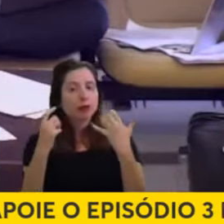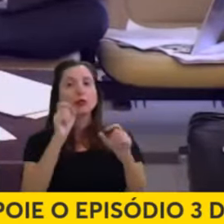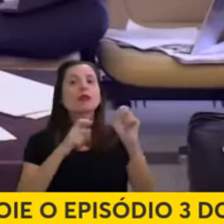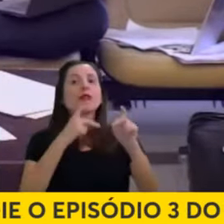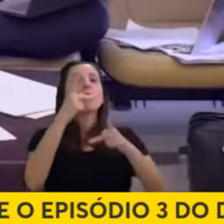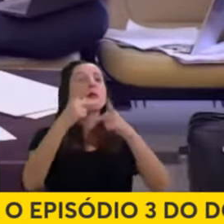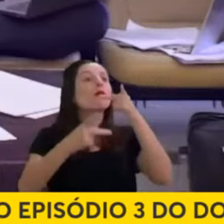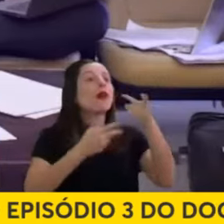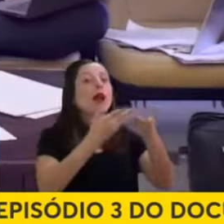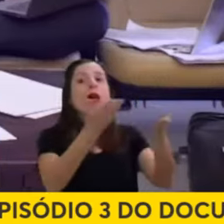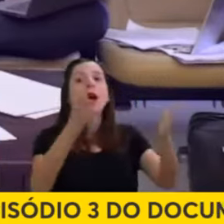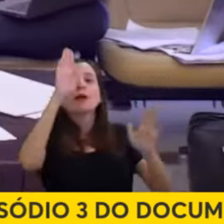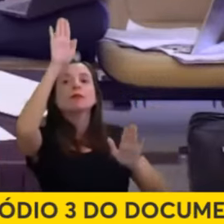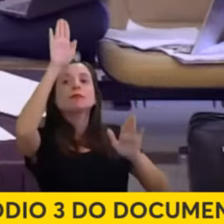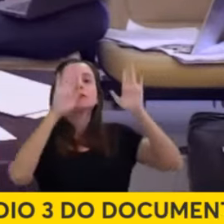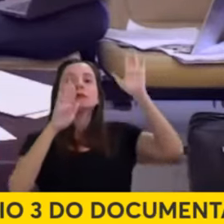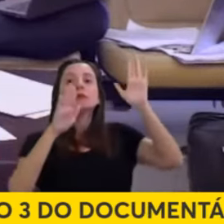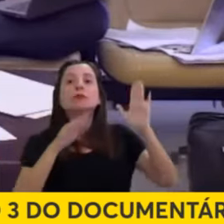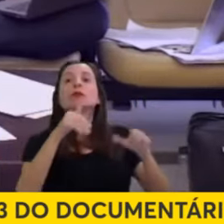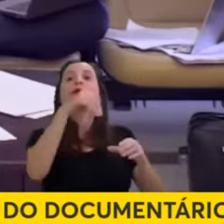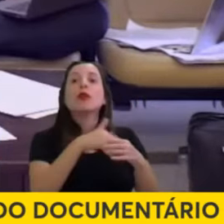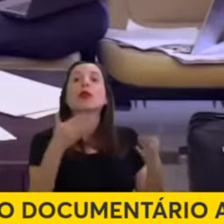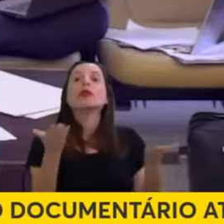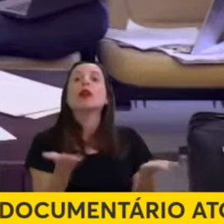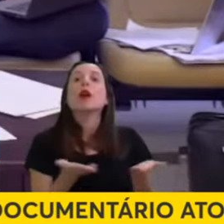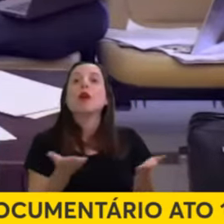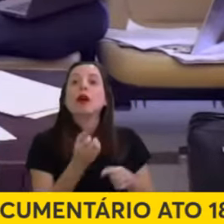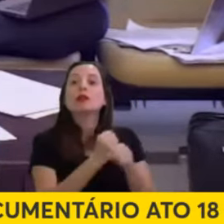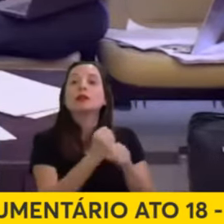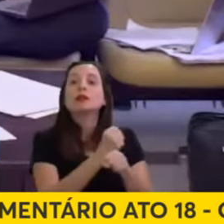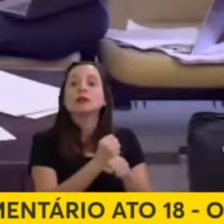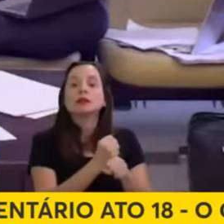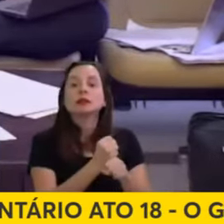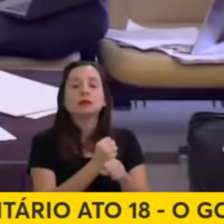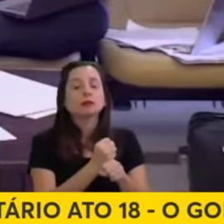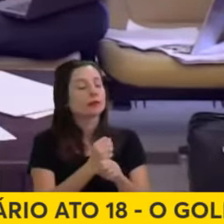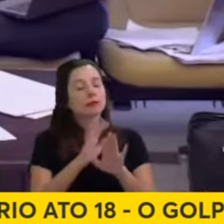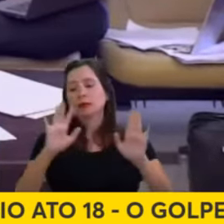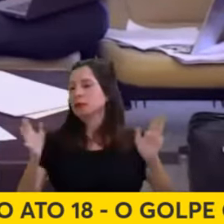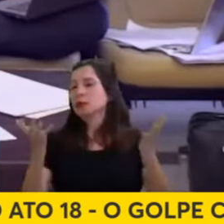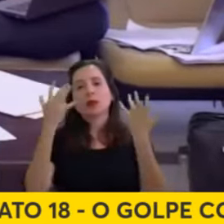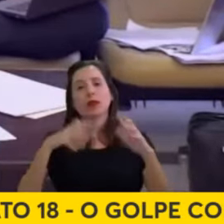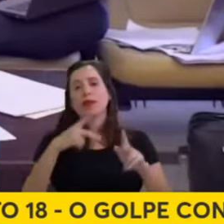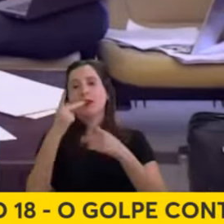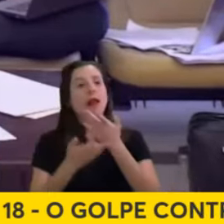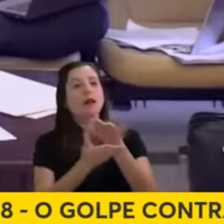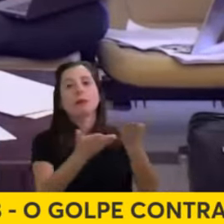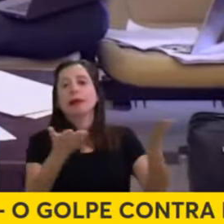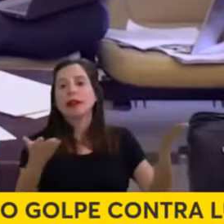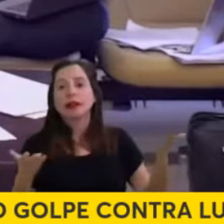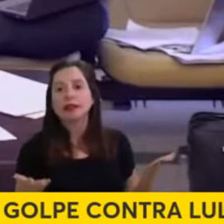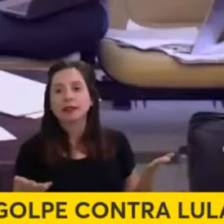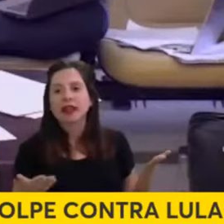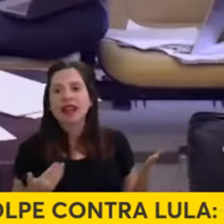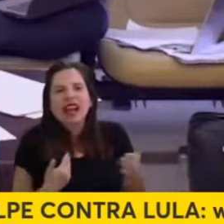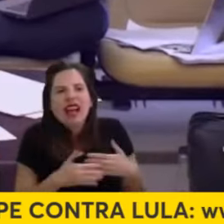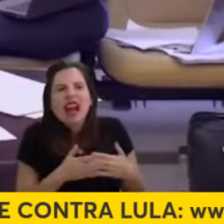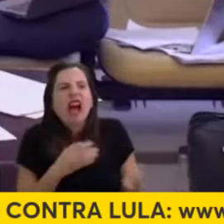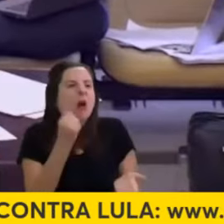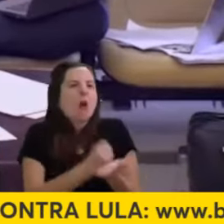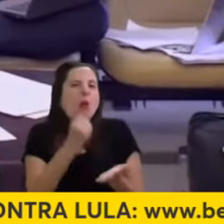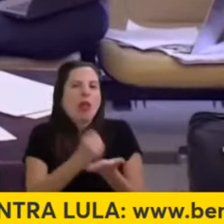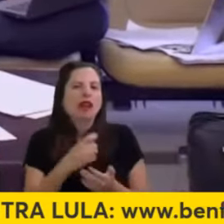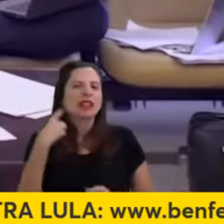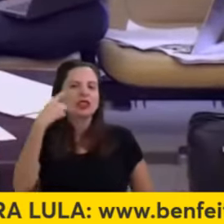pré-candidatos para as eleições desse ano e eu espero que nós não teremos dizer não temos que dizer para eles que basta contratar um advogado aí e